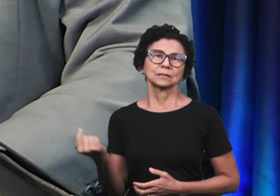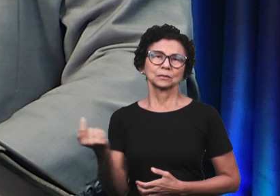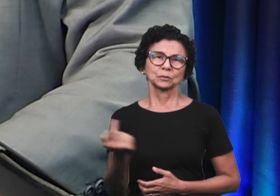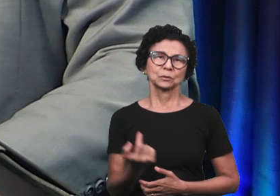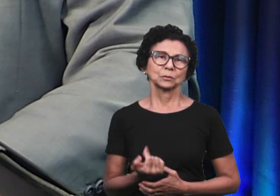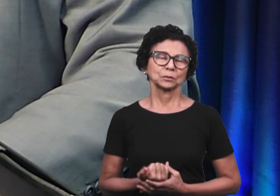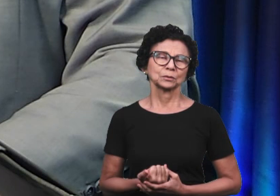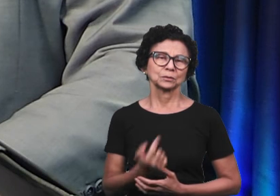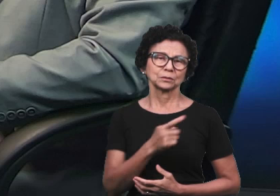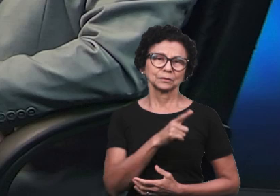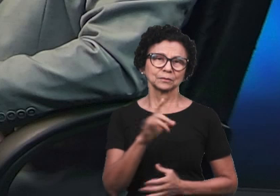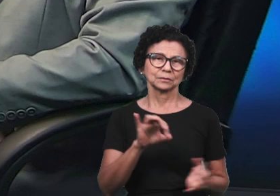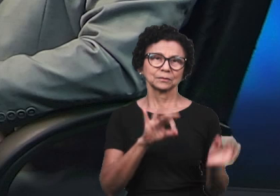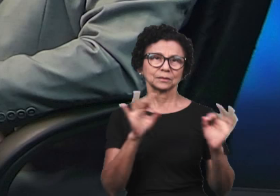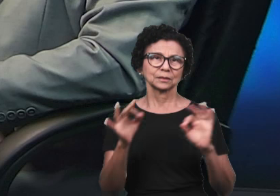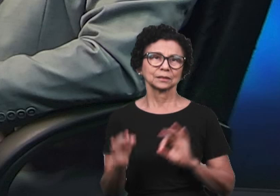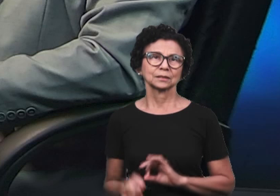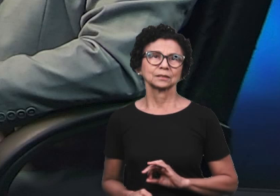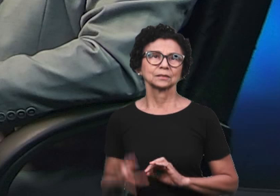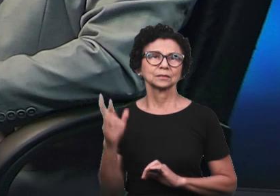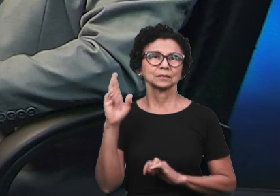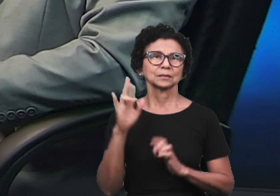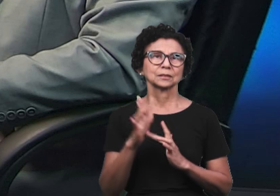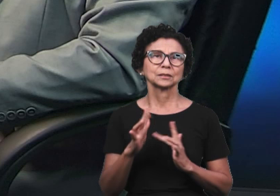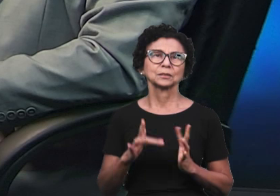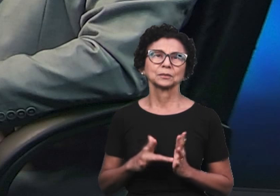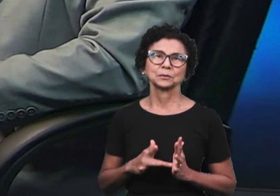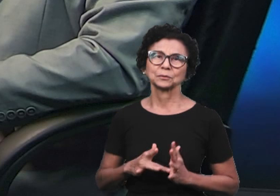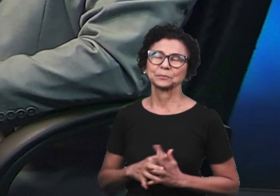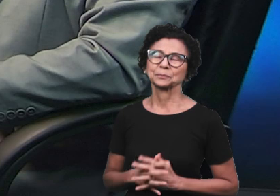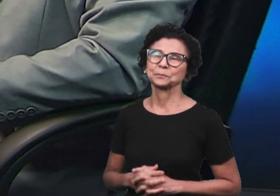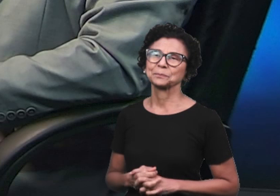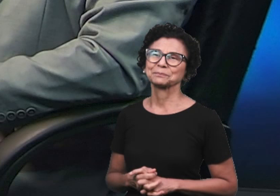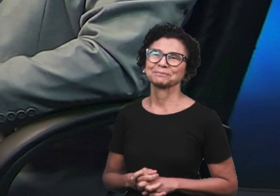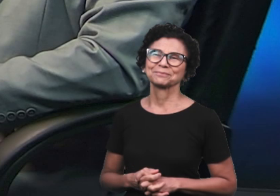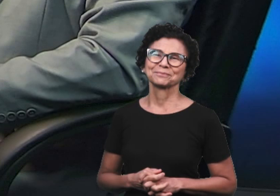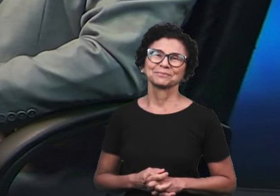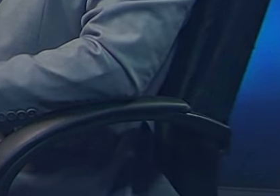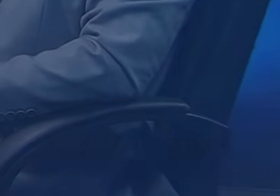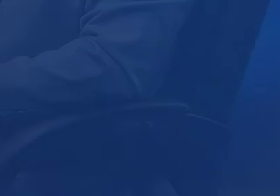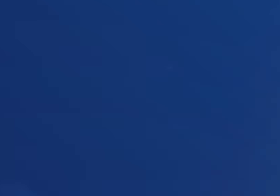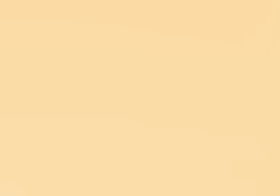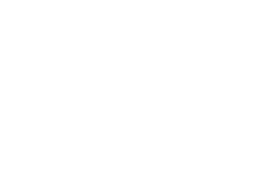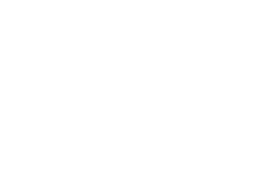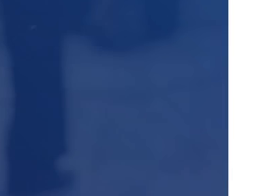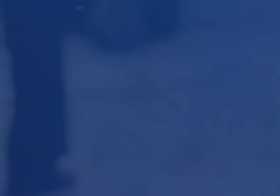você que nos assiste. A paz do Senhor. Permaneça com a nossa programação. Amém. Amém.